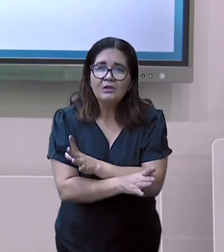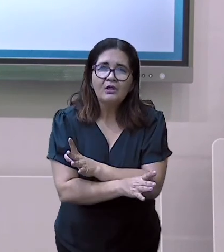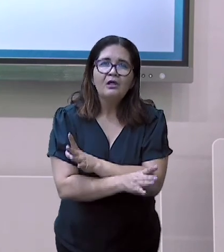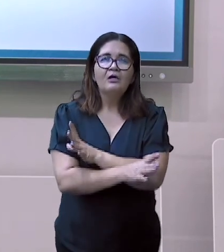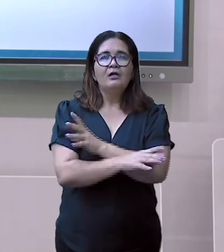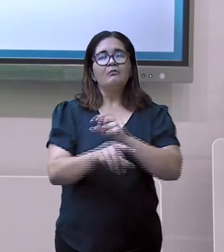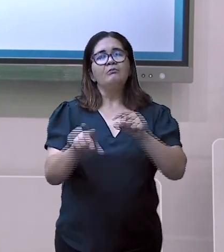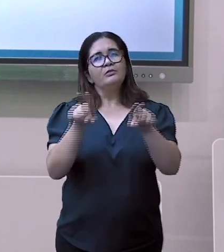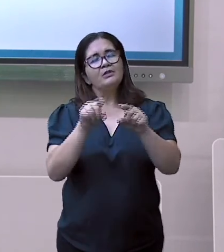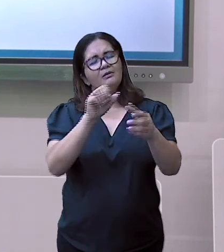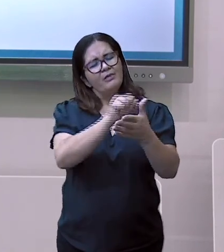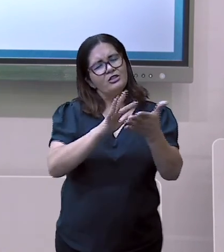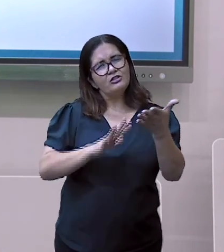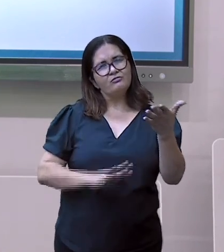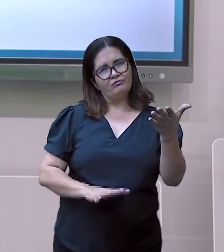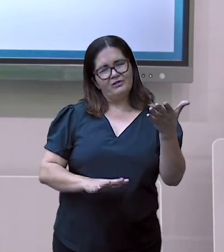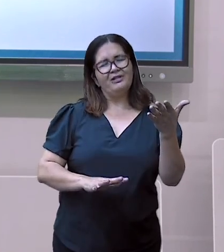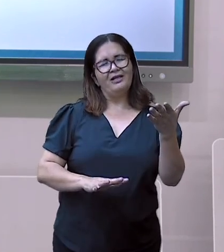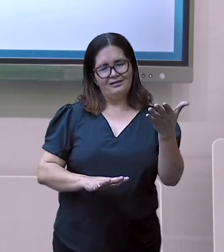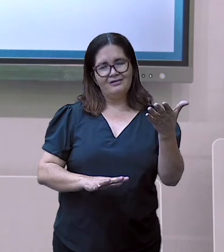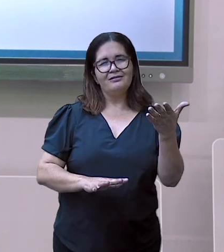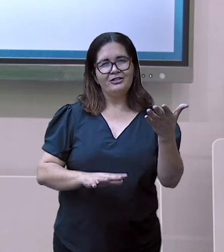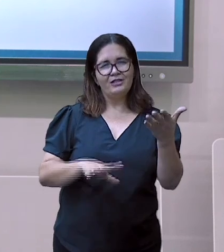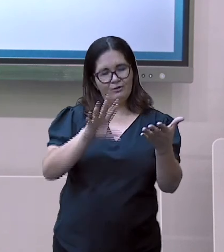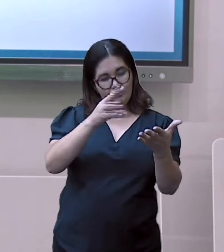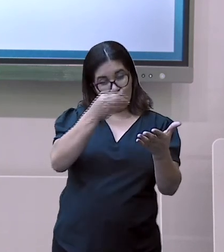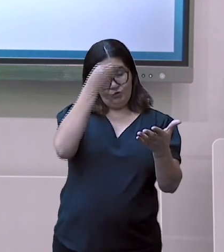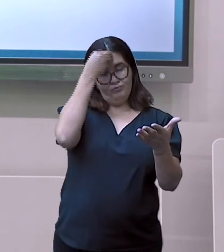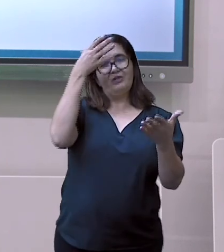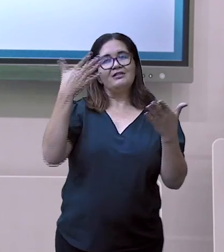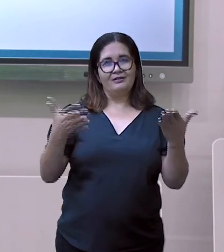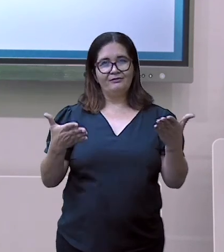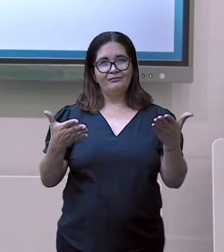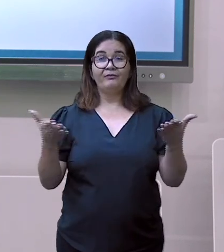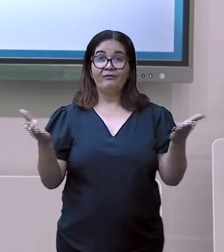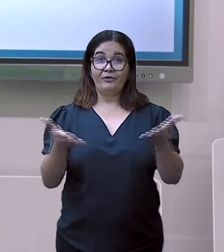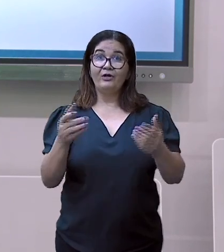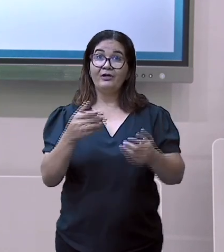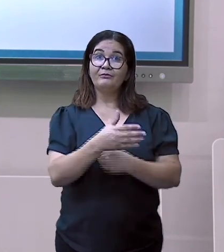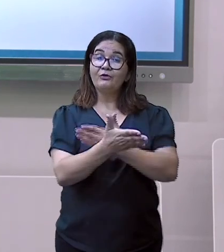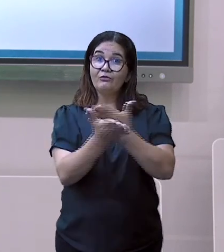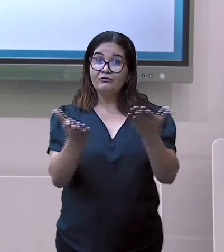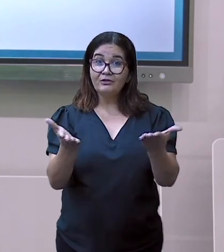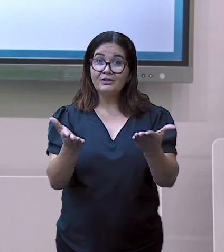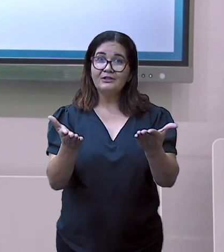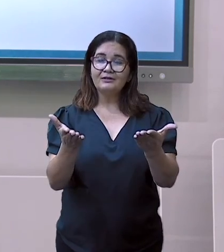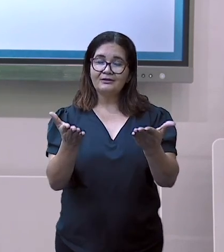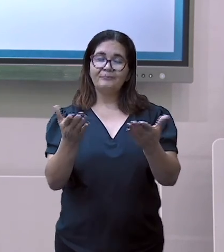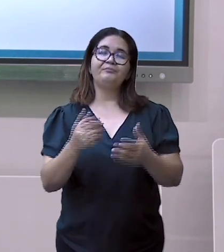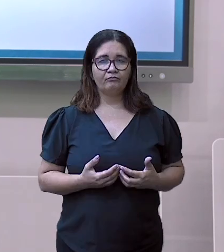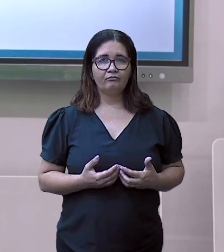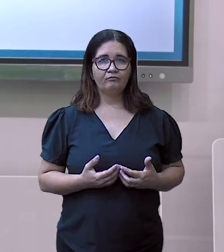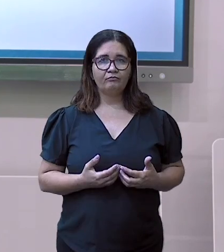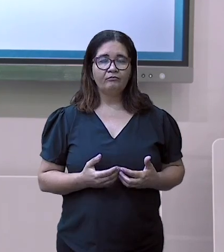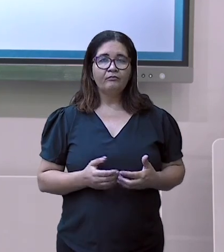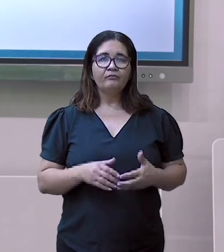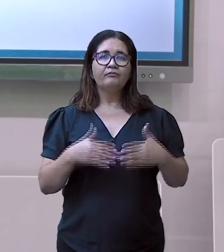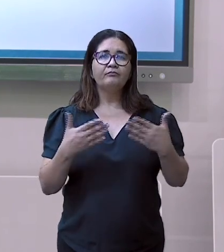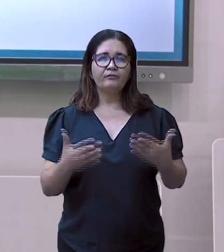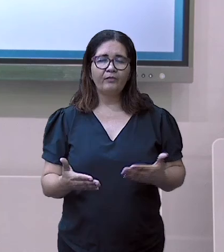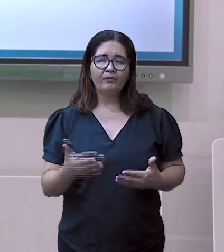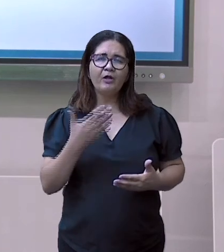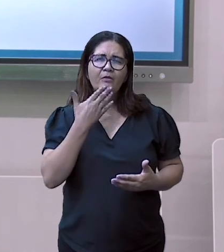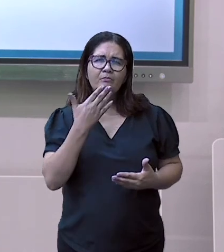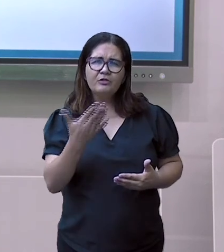nossa atividade de fixação, agora é com vocês. Vamos ver o que pede? Eu